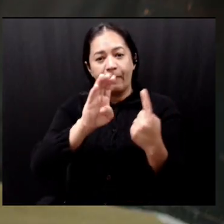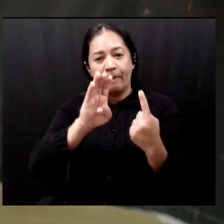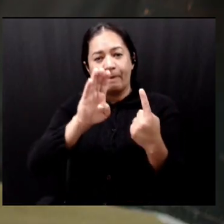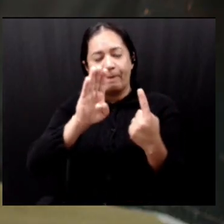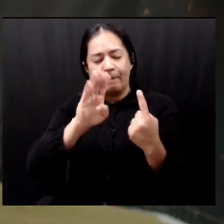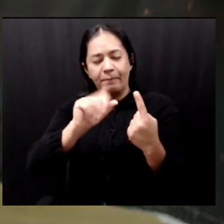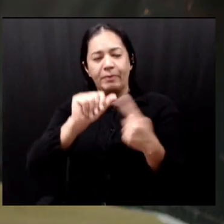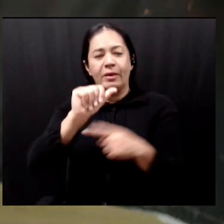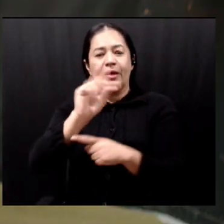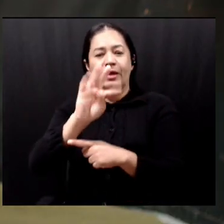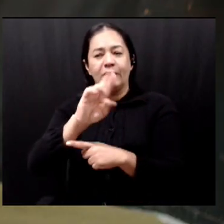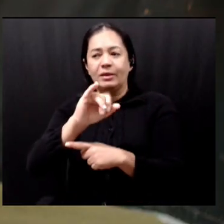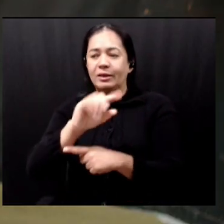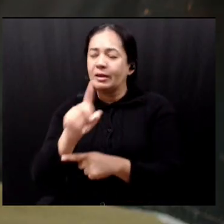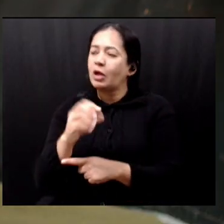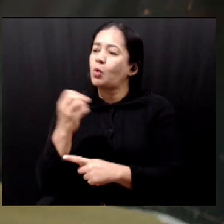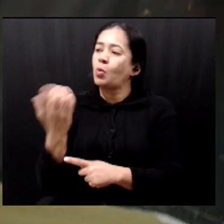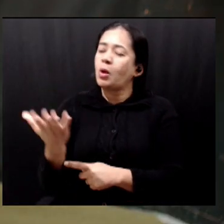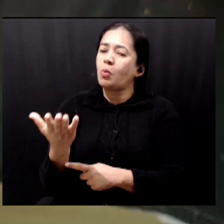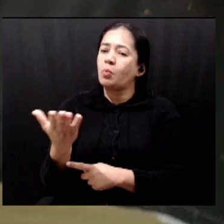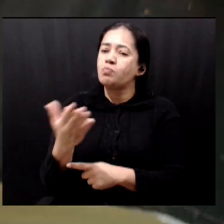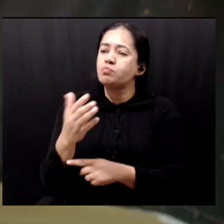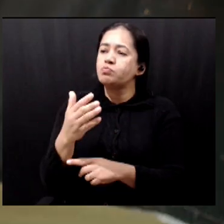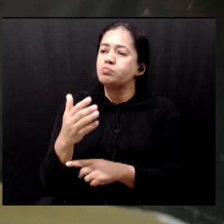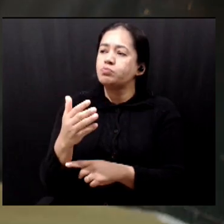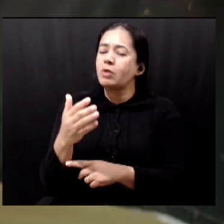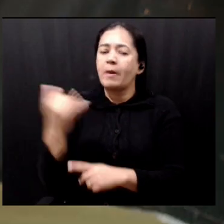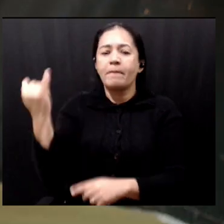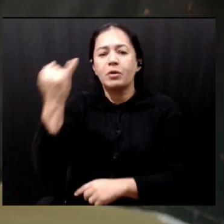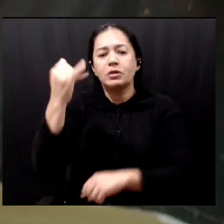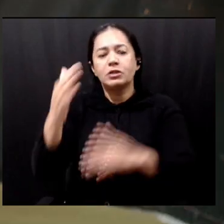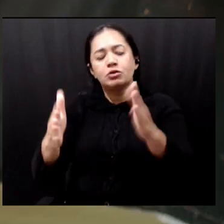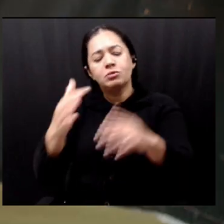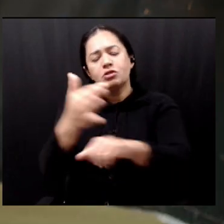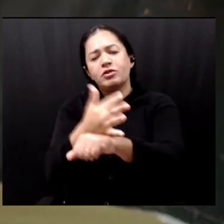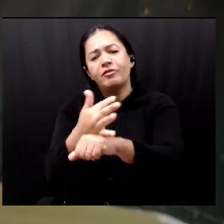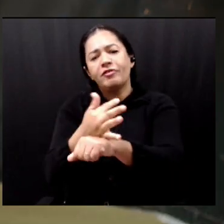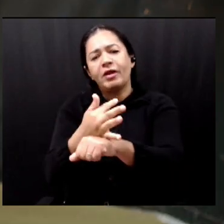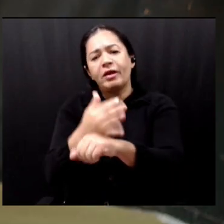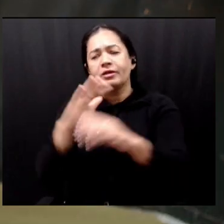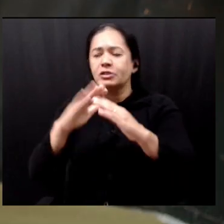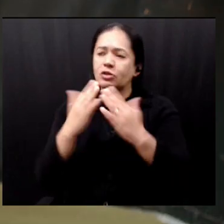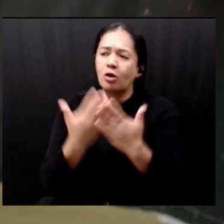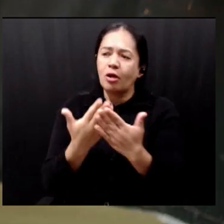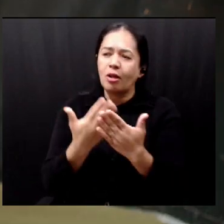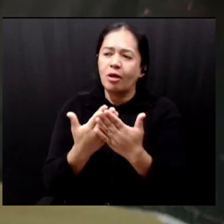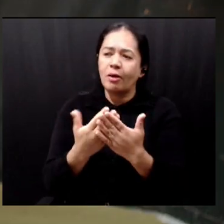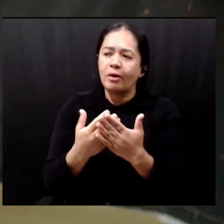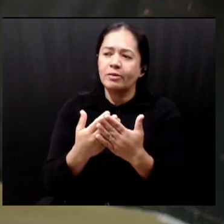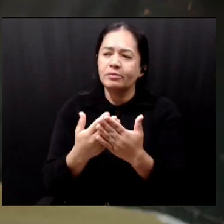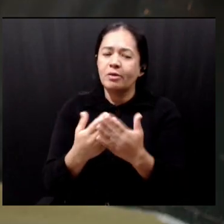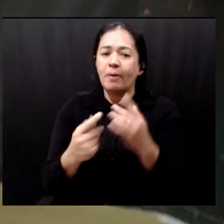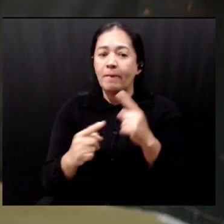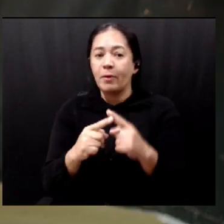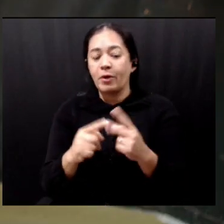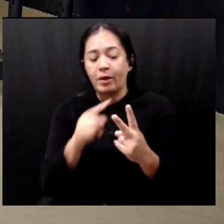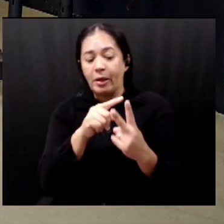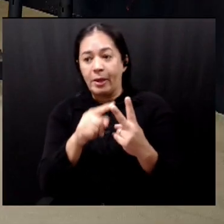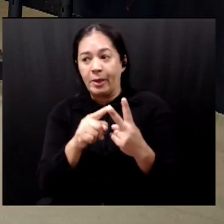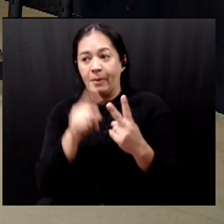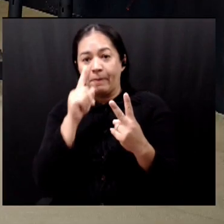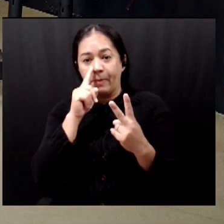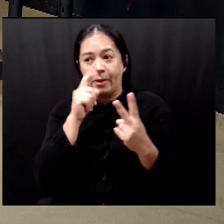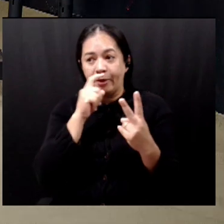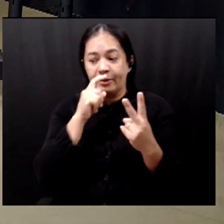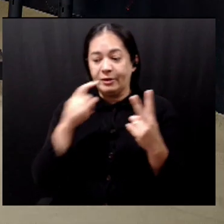importância das férias escolares para as crianças, porque a visão de pai e filho é bem diferente, referente